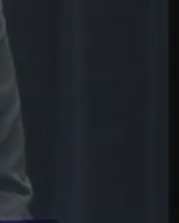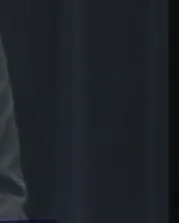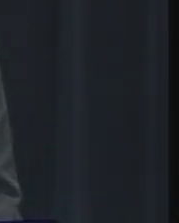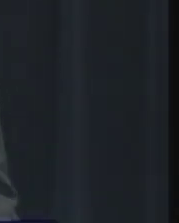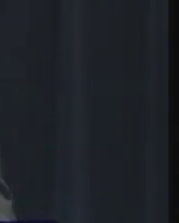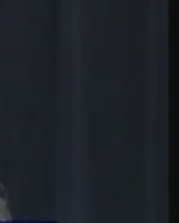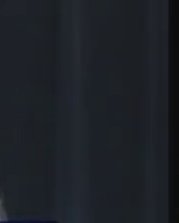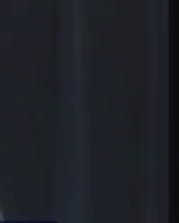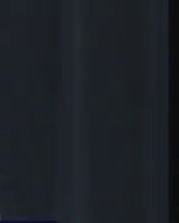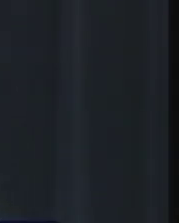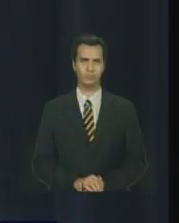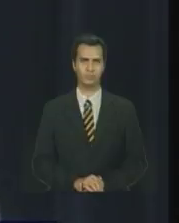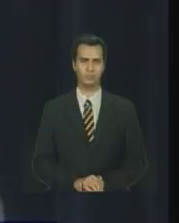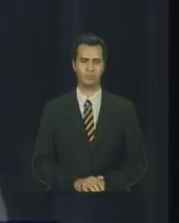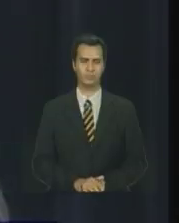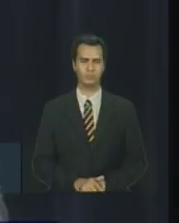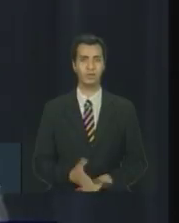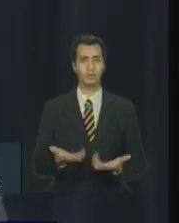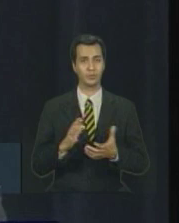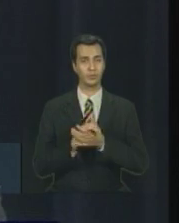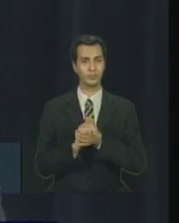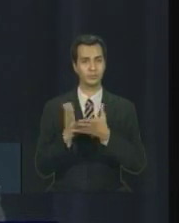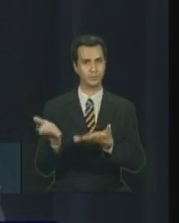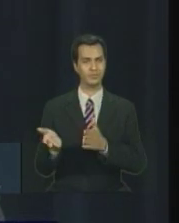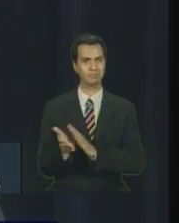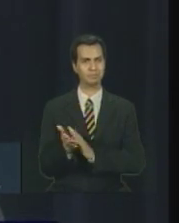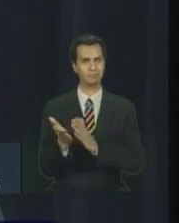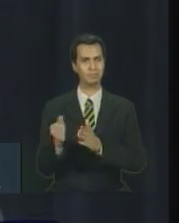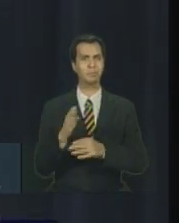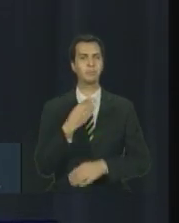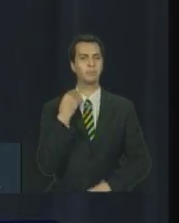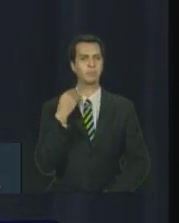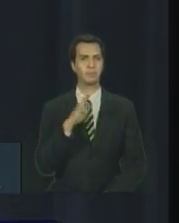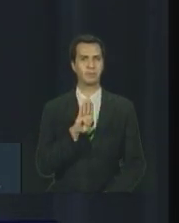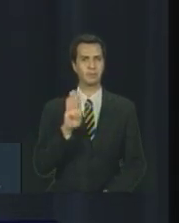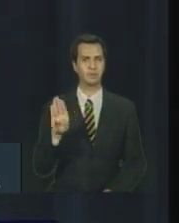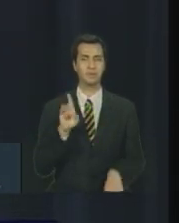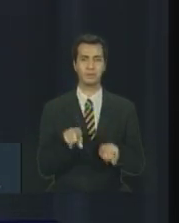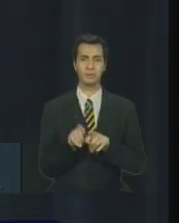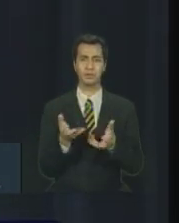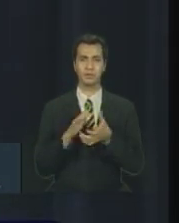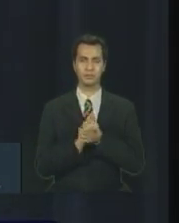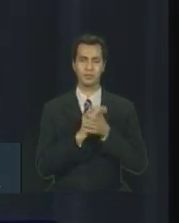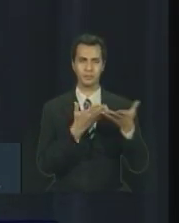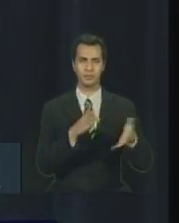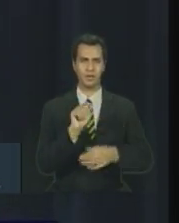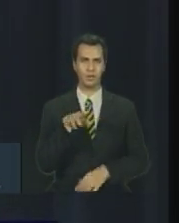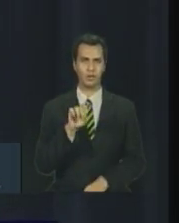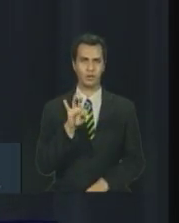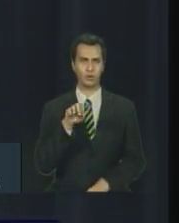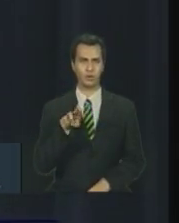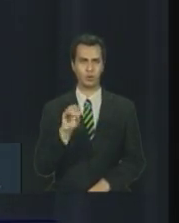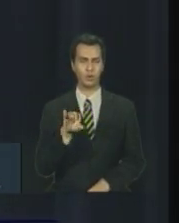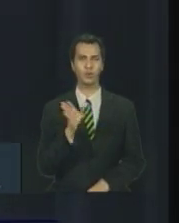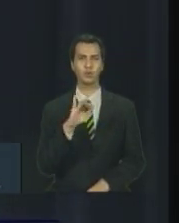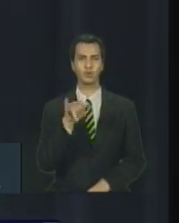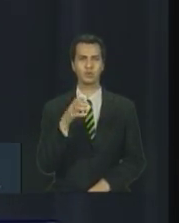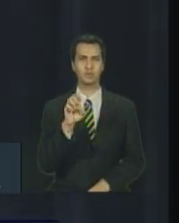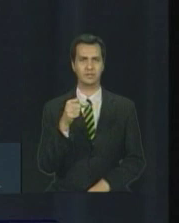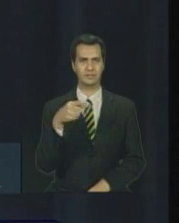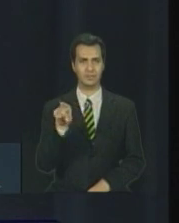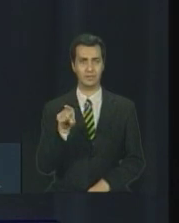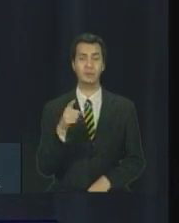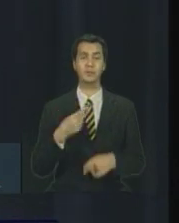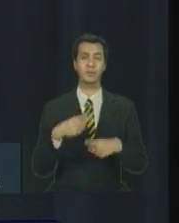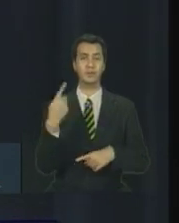Quero cumprimentar também o senhor Antônio José, secretário nacional de promoção dos direitos da pessoa